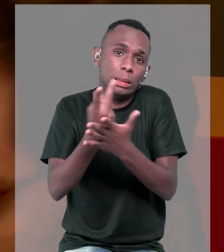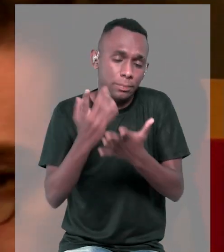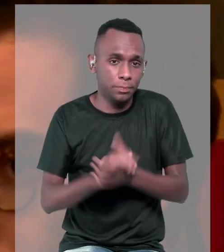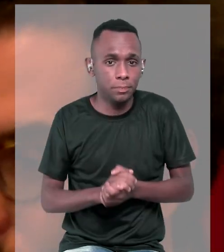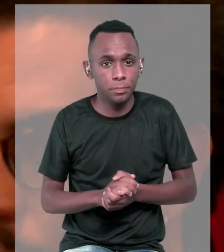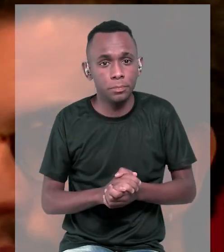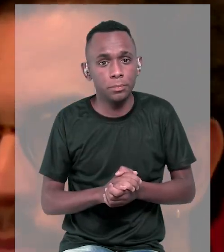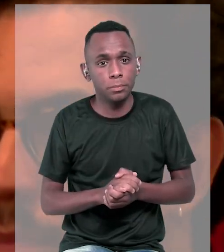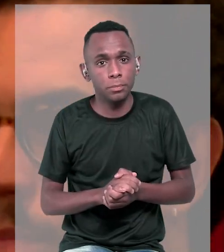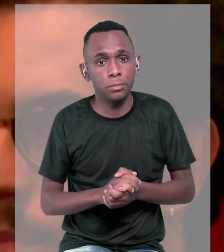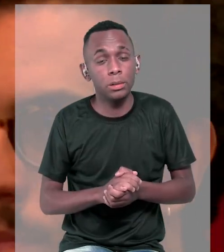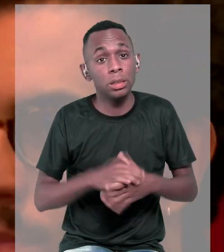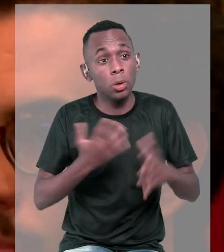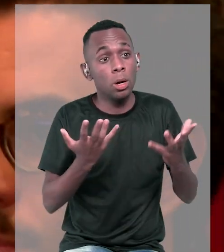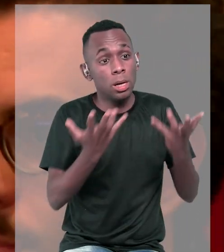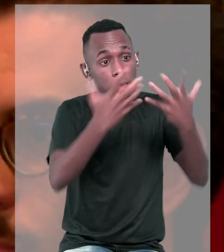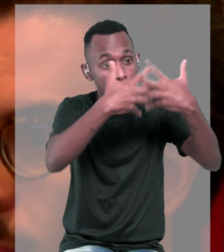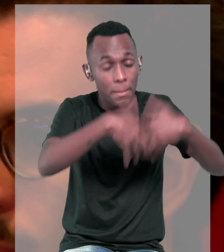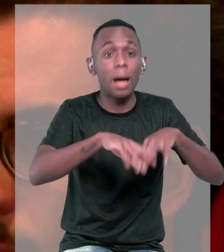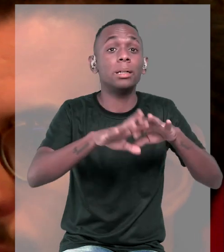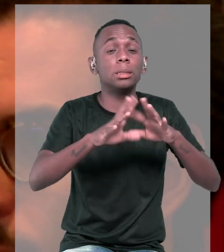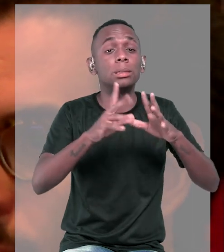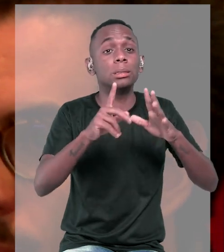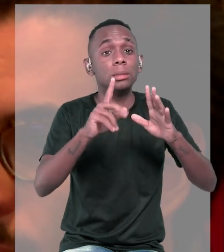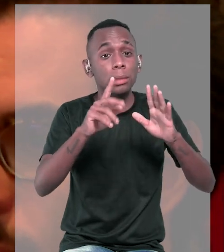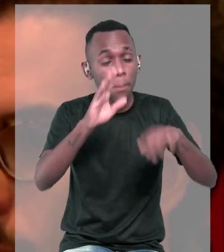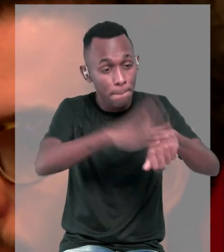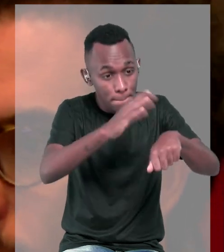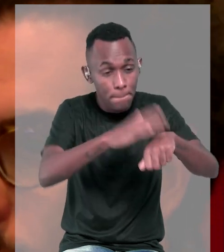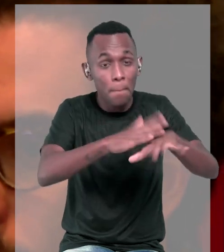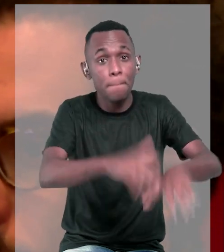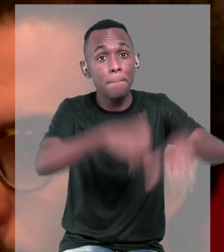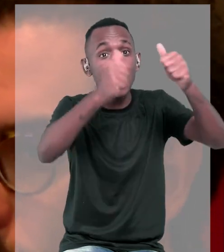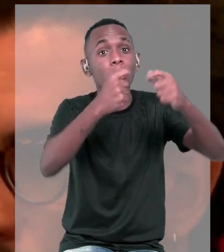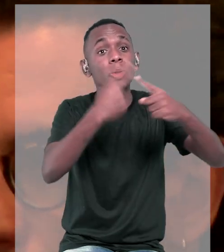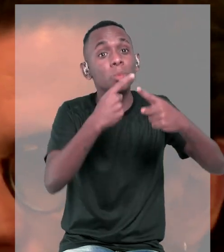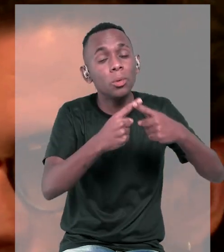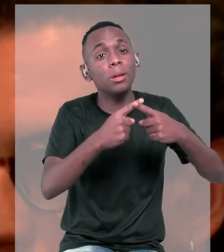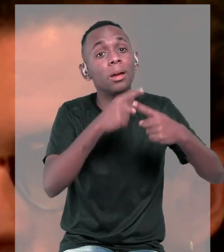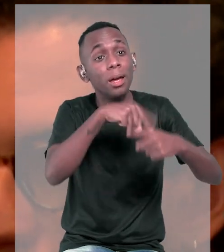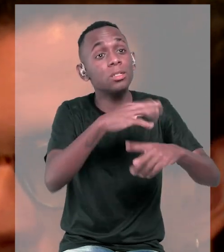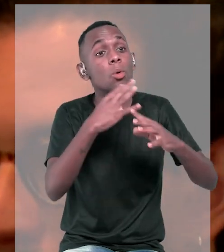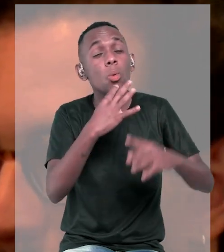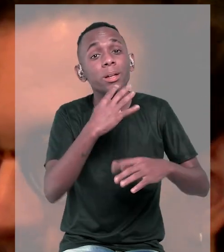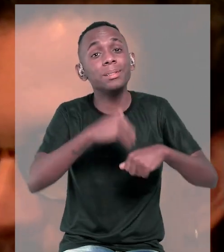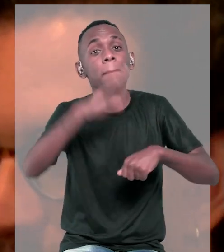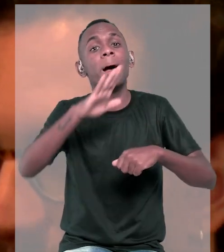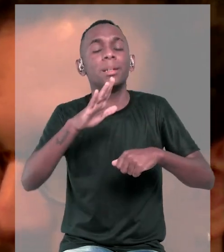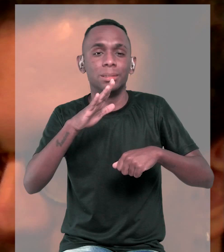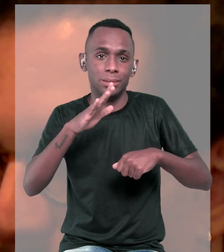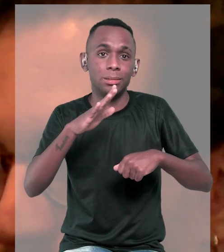máquinas estão tomando decisões probabilísticas cada vez melhor do que nós, porque elas estão conhecendo a gente mais do que a